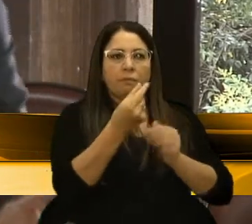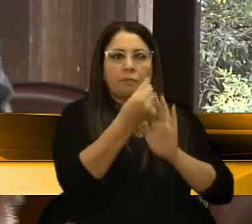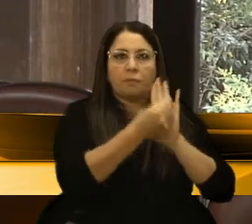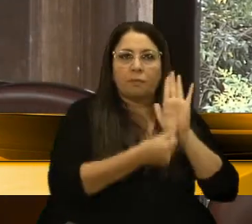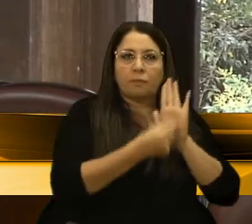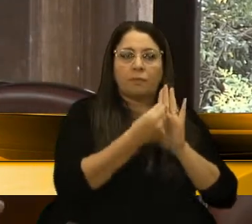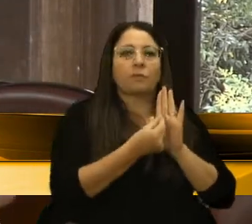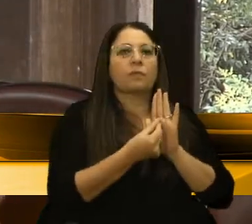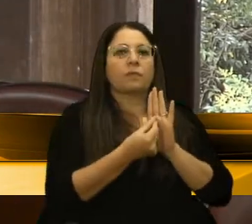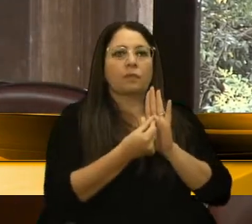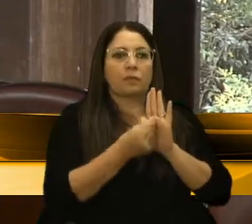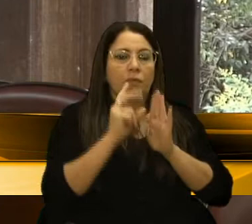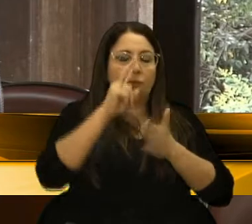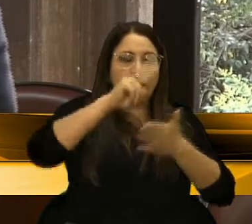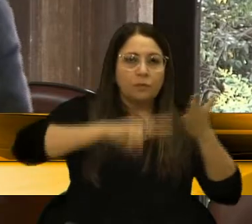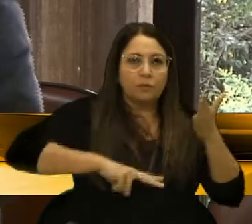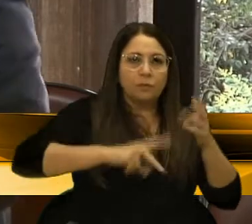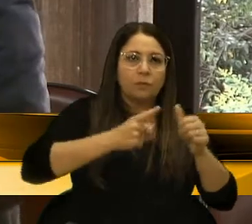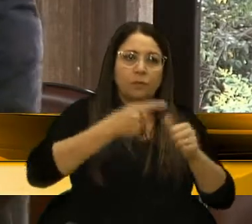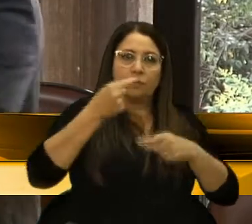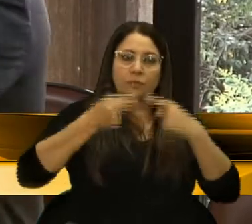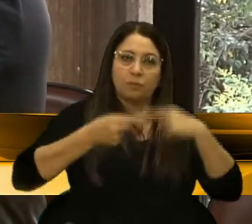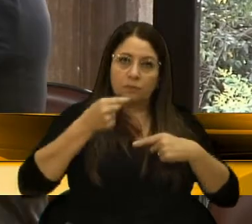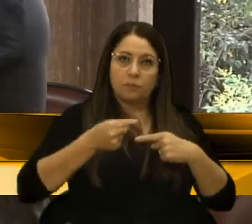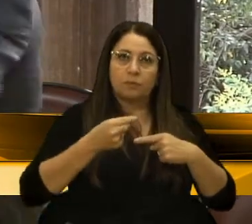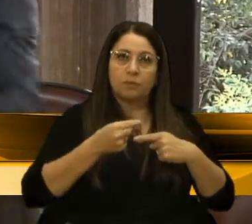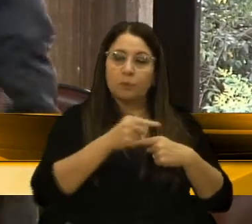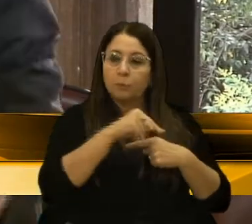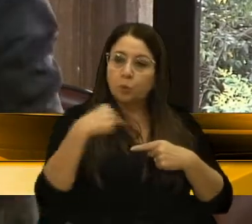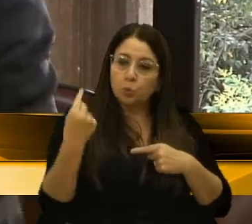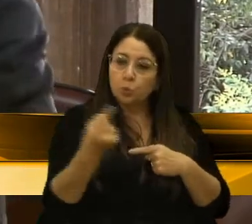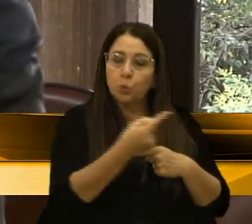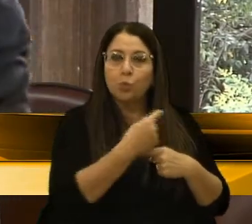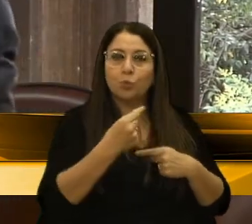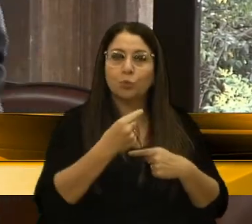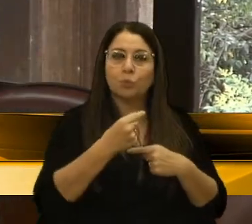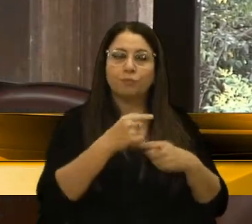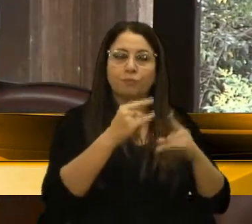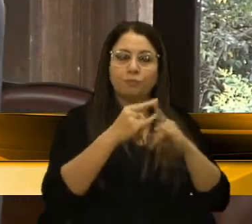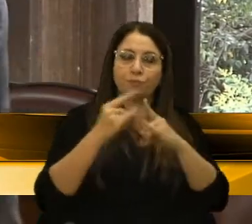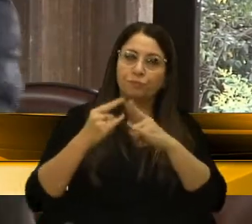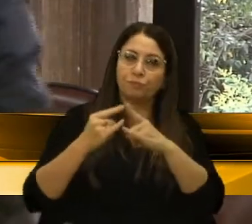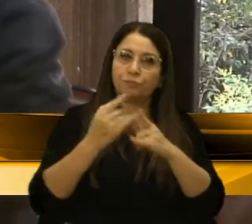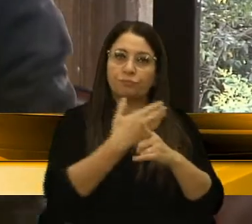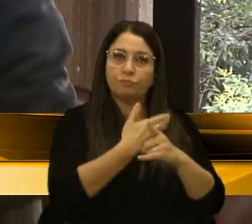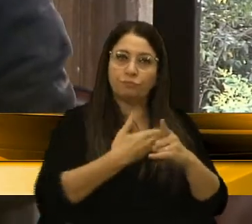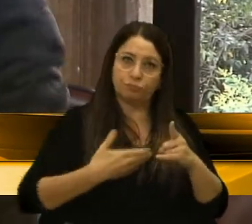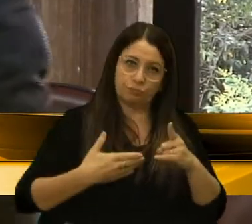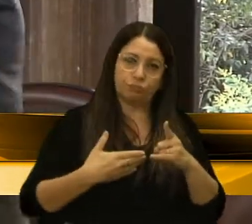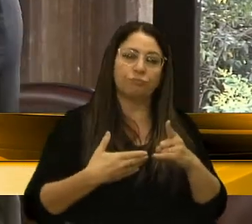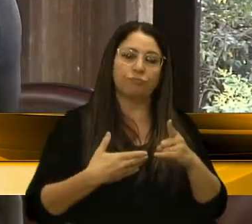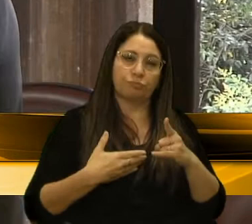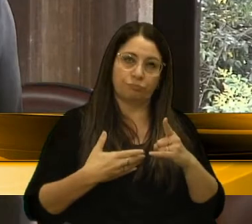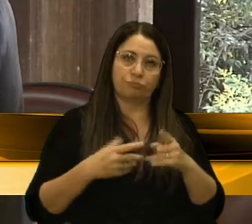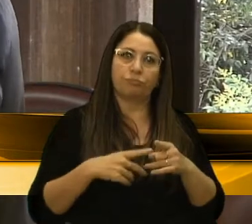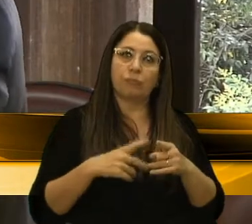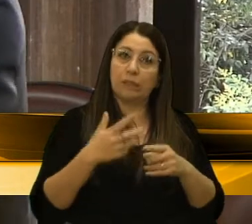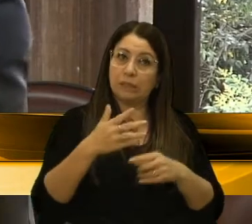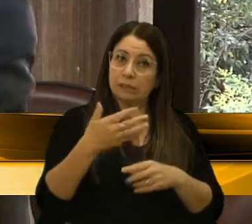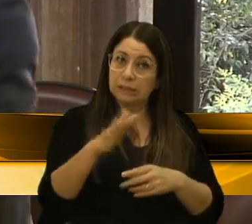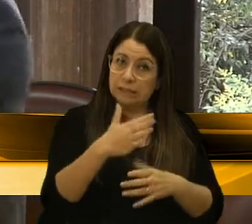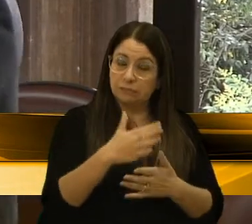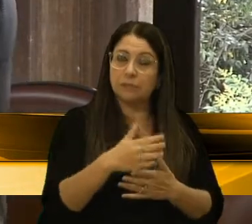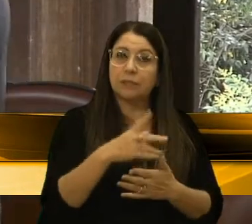de relatar em primeira discussão, para todos os órgãos de governo, as rubricas que nós temos que, muitas